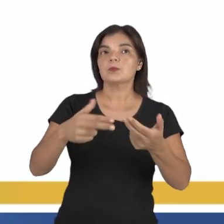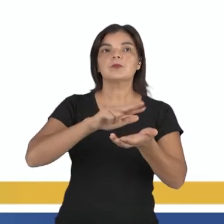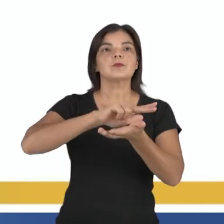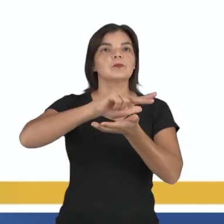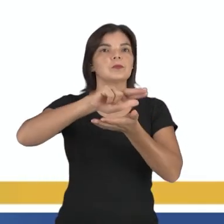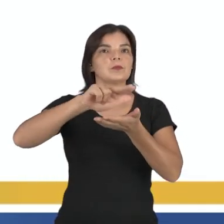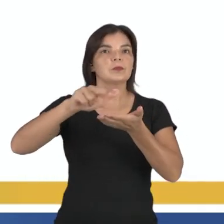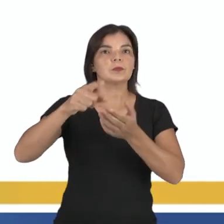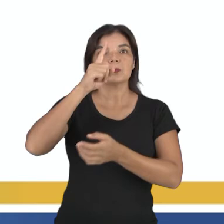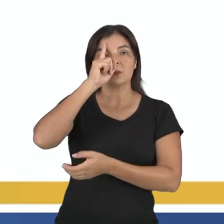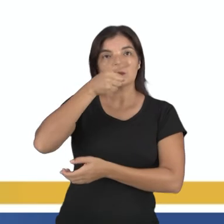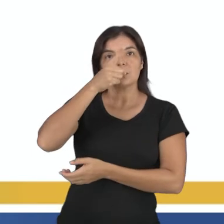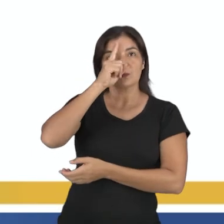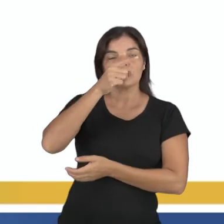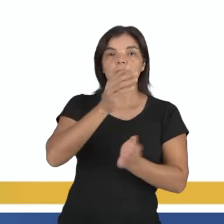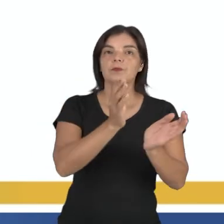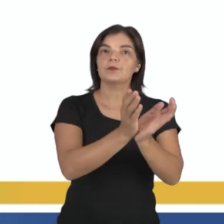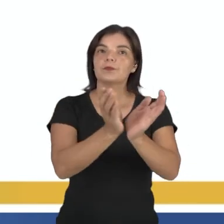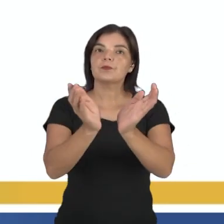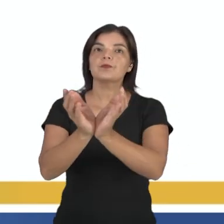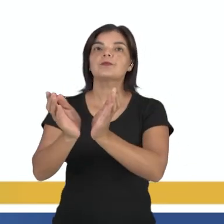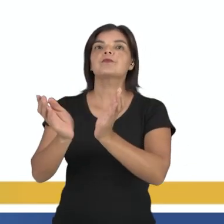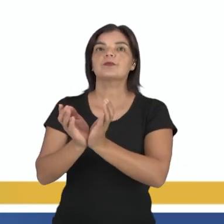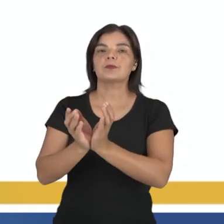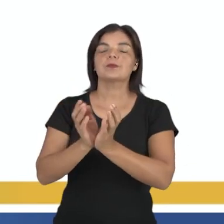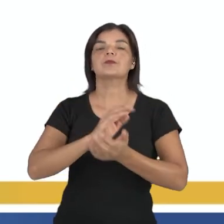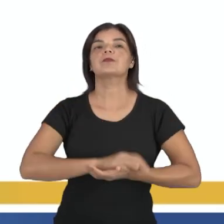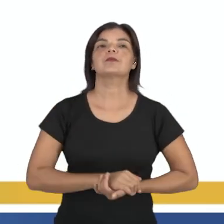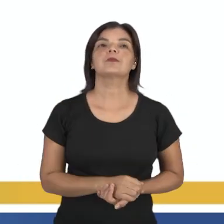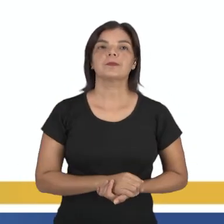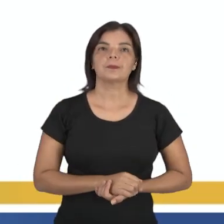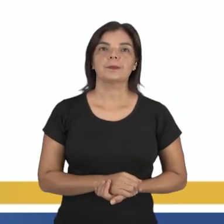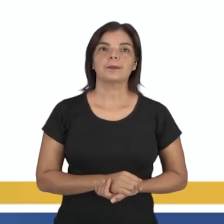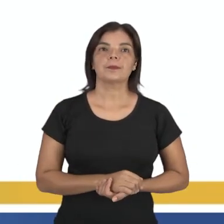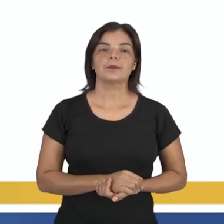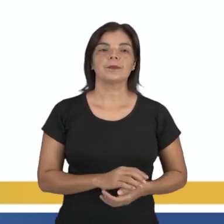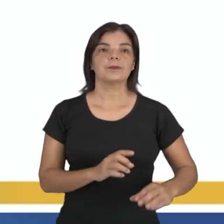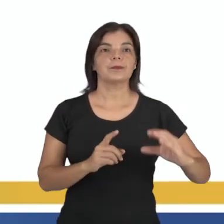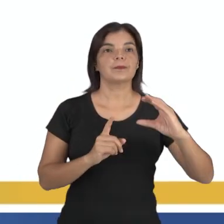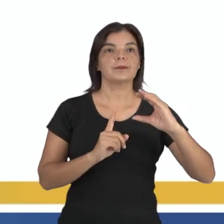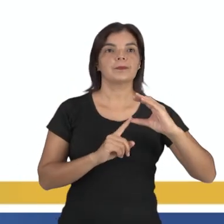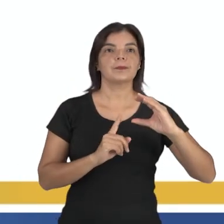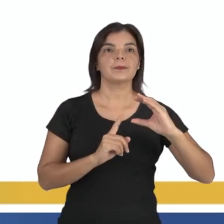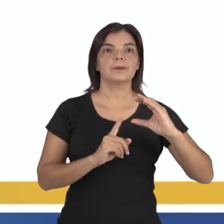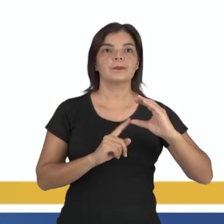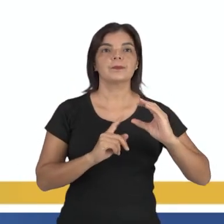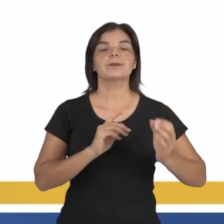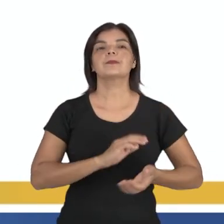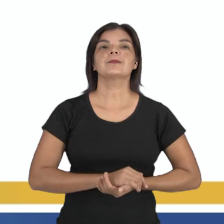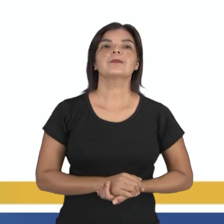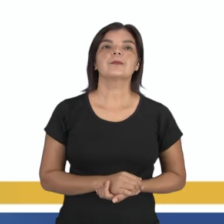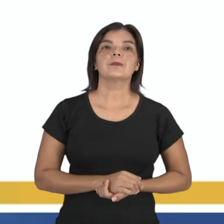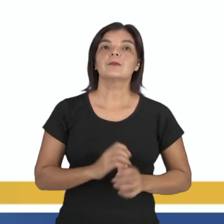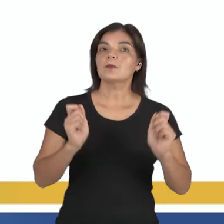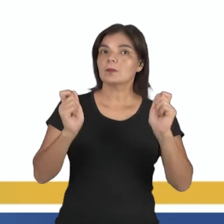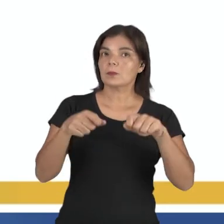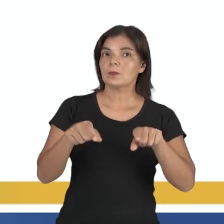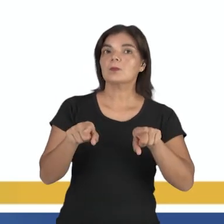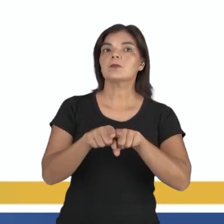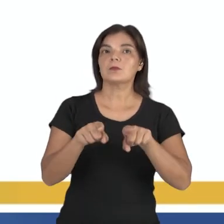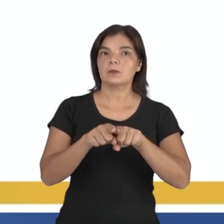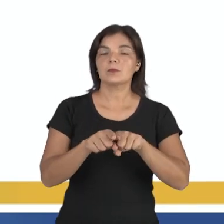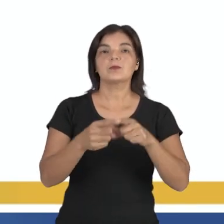por motivos variados, seu domínio às classes que lhe são subalternas. C,